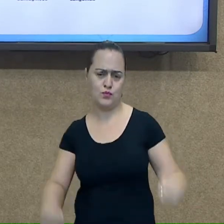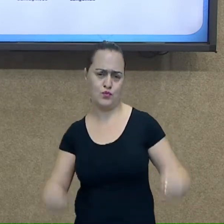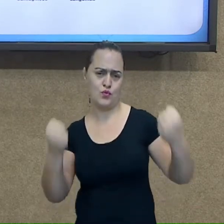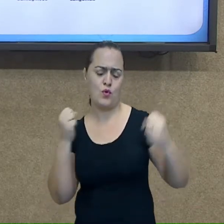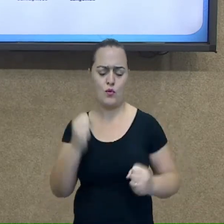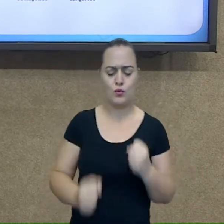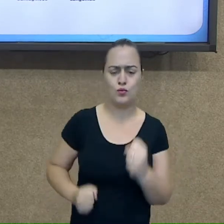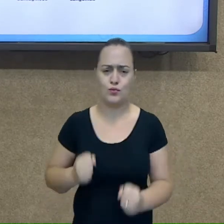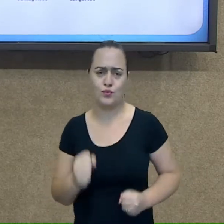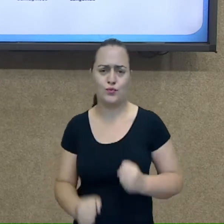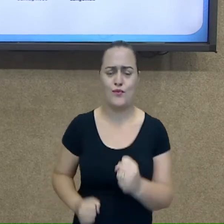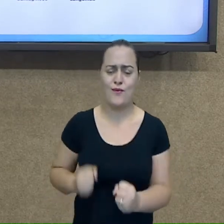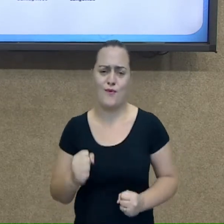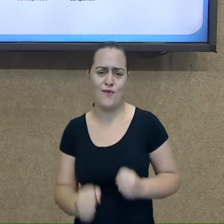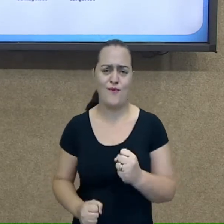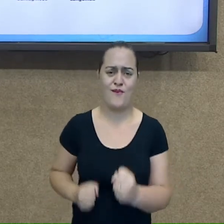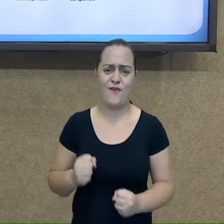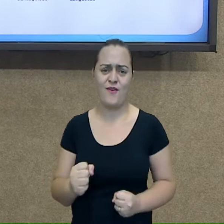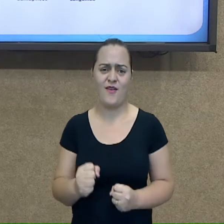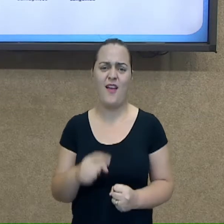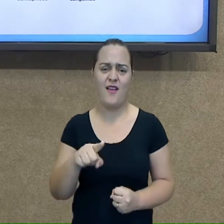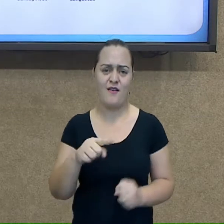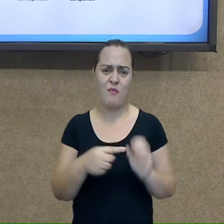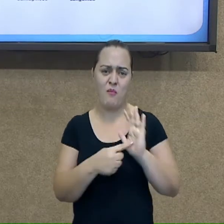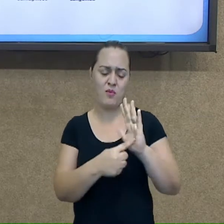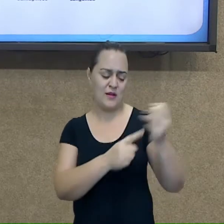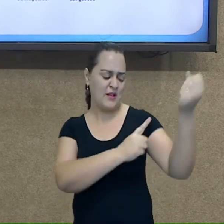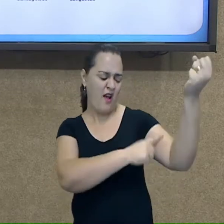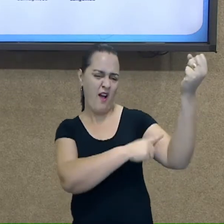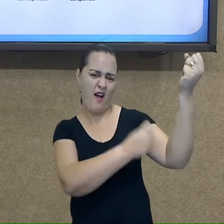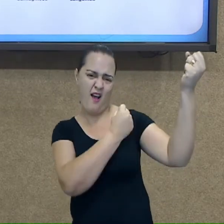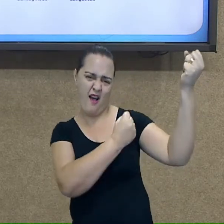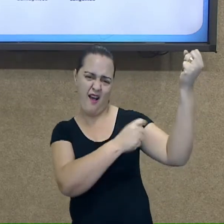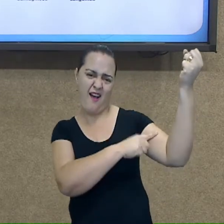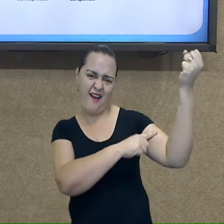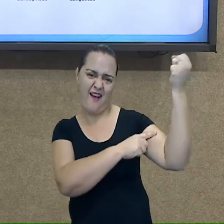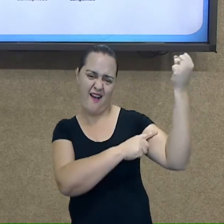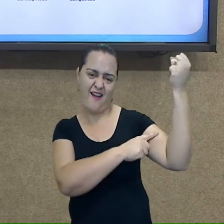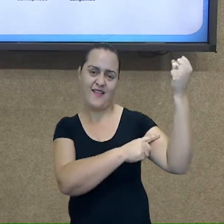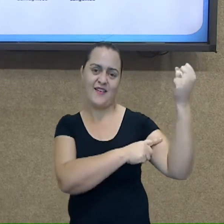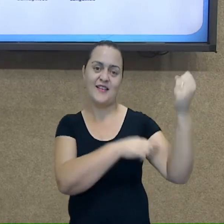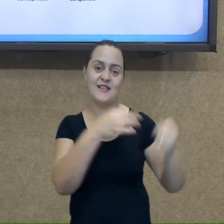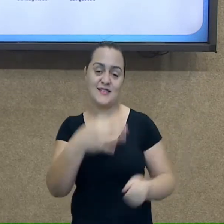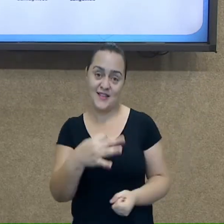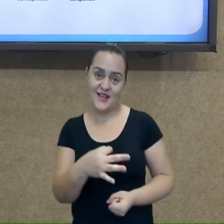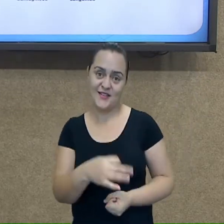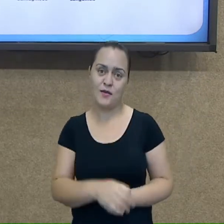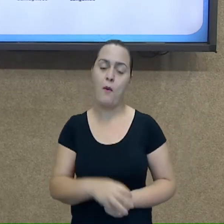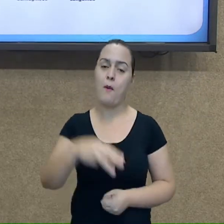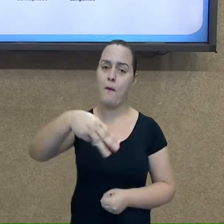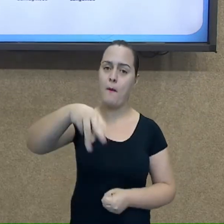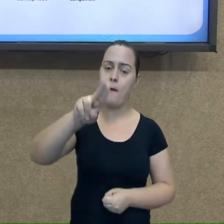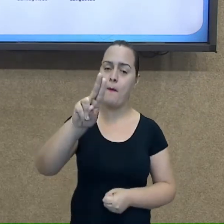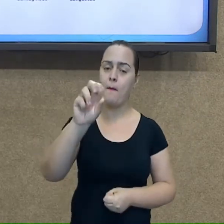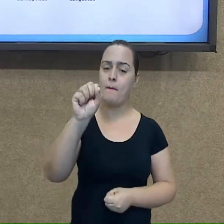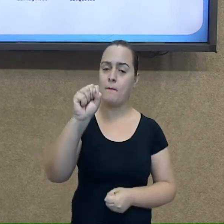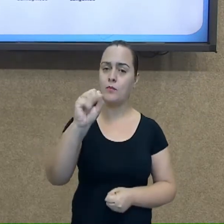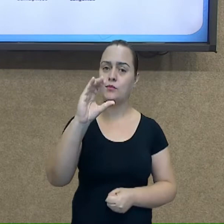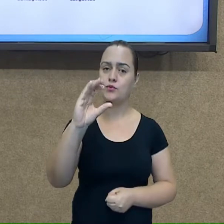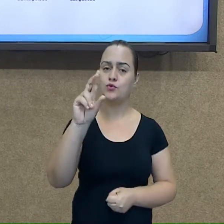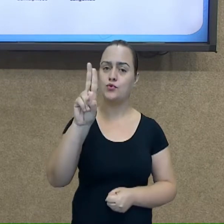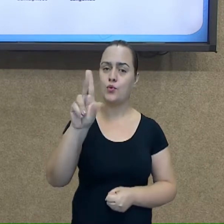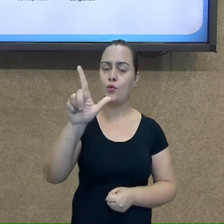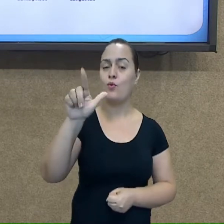você vai comparar aí com seu colega, você fica mostrando para ele ao músculo, ao músculo. Então, são as células musculares que